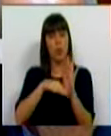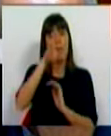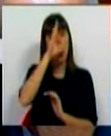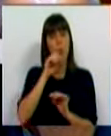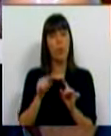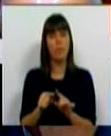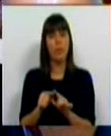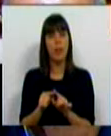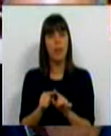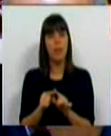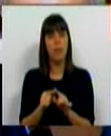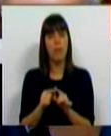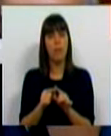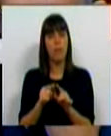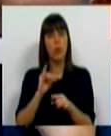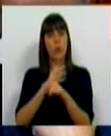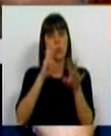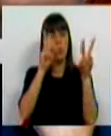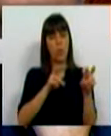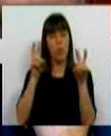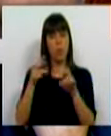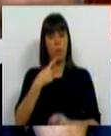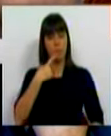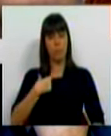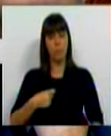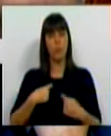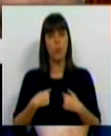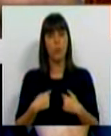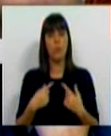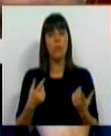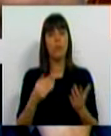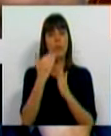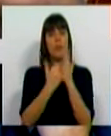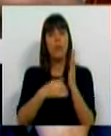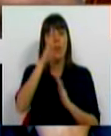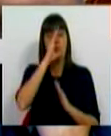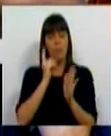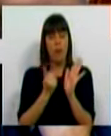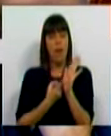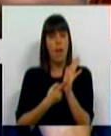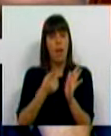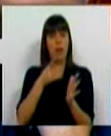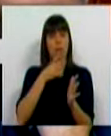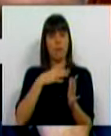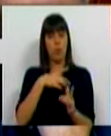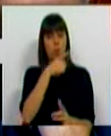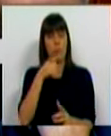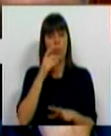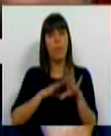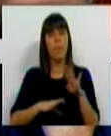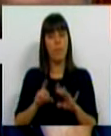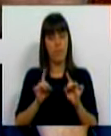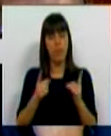Governo, nas duas outras matérias colocou, aquilo que consta do programa do Governo é exatamente aquilo que nos comprometemos a